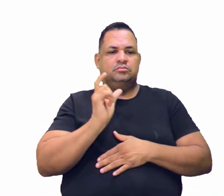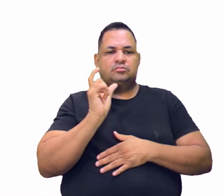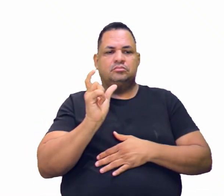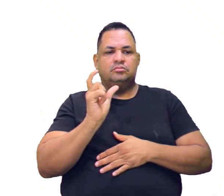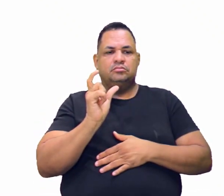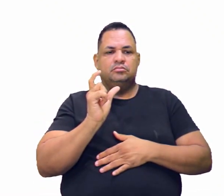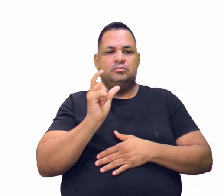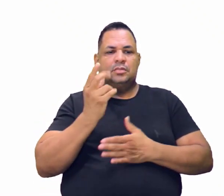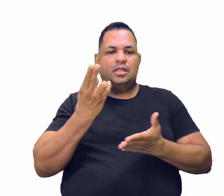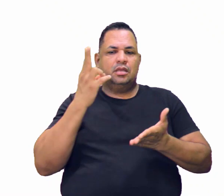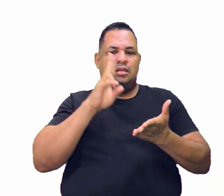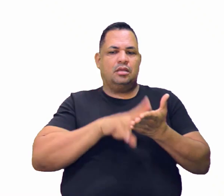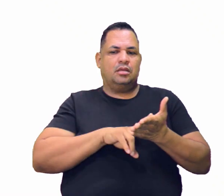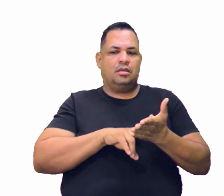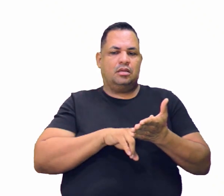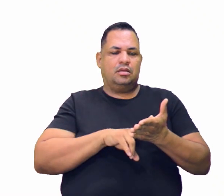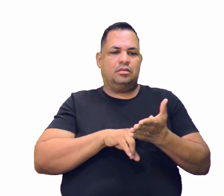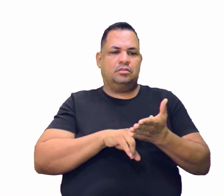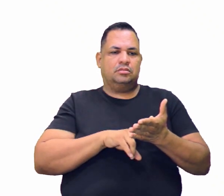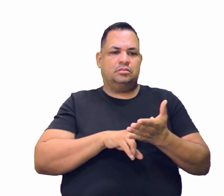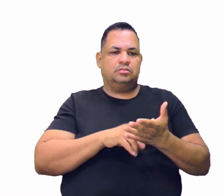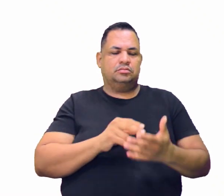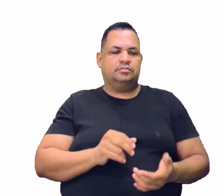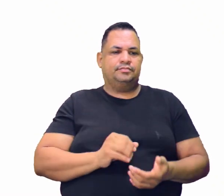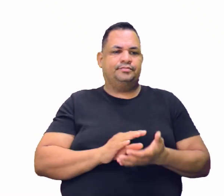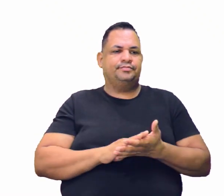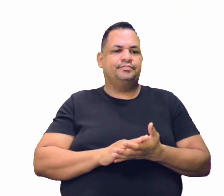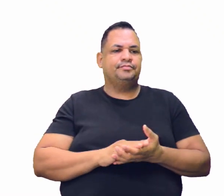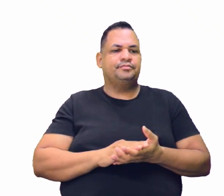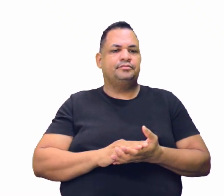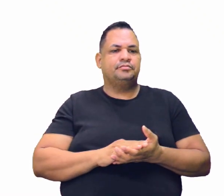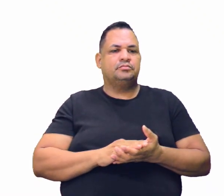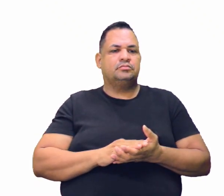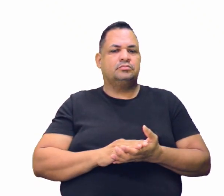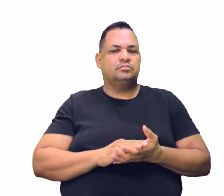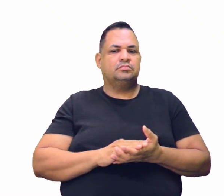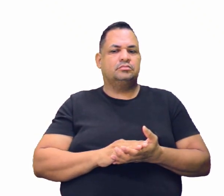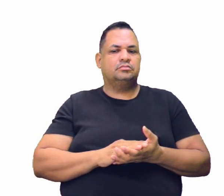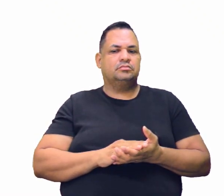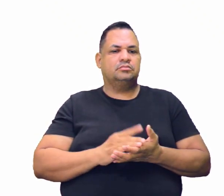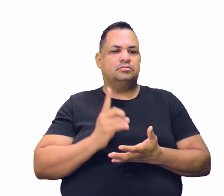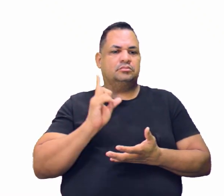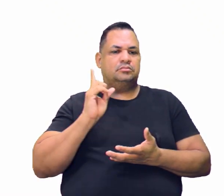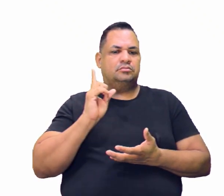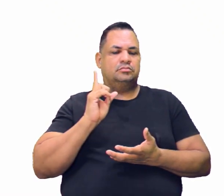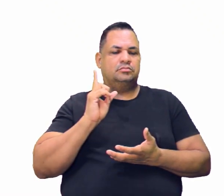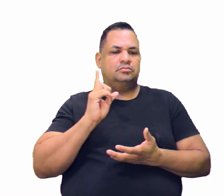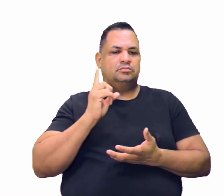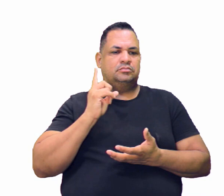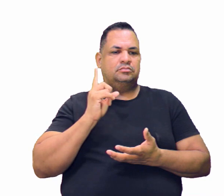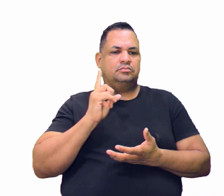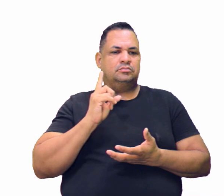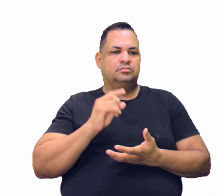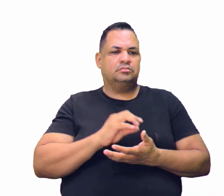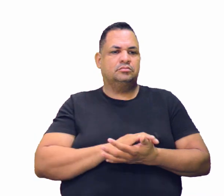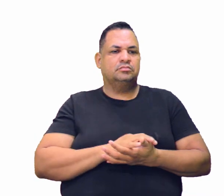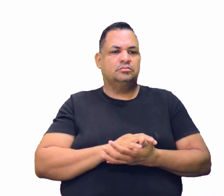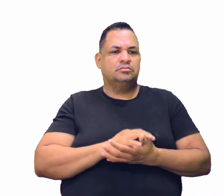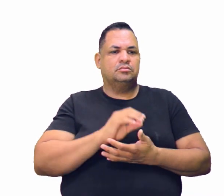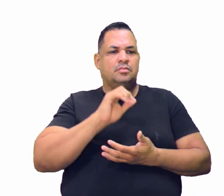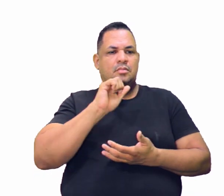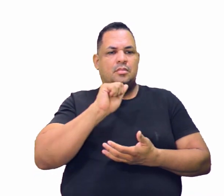palavra carta. Aí eu vou colocar a canetinha aqui, ó. Vamos lá. Aqui, vamos